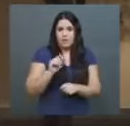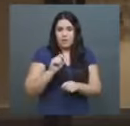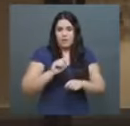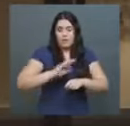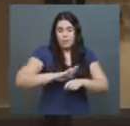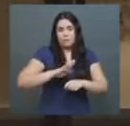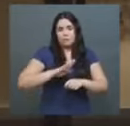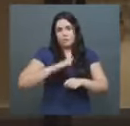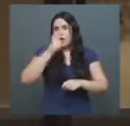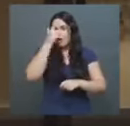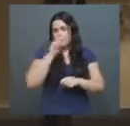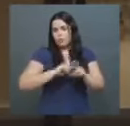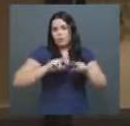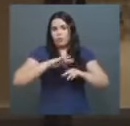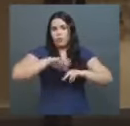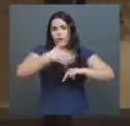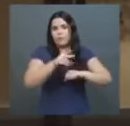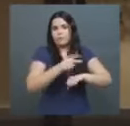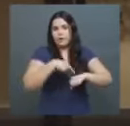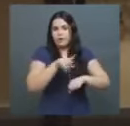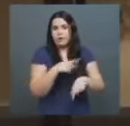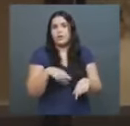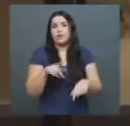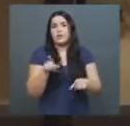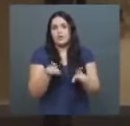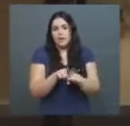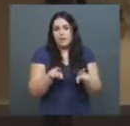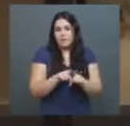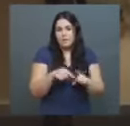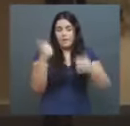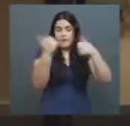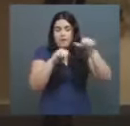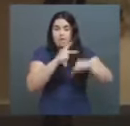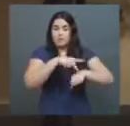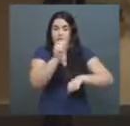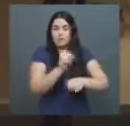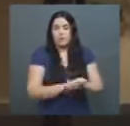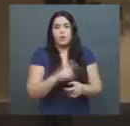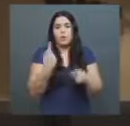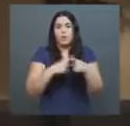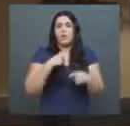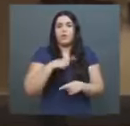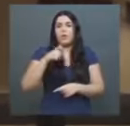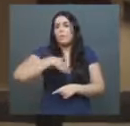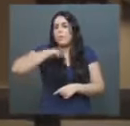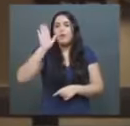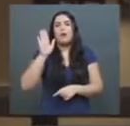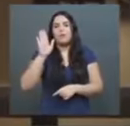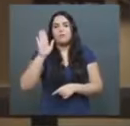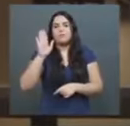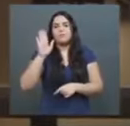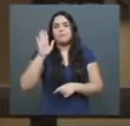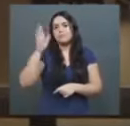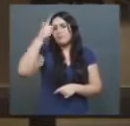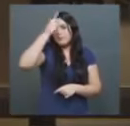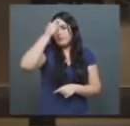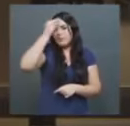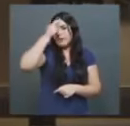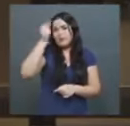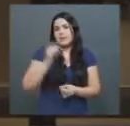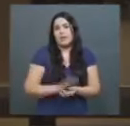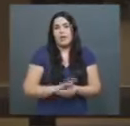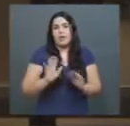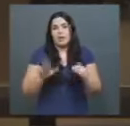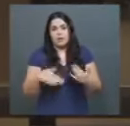internacionalização quanto para a avaliação quadrienal. Porque ela concentra o maior número de instituições, consequentemente o maior número de